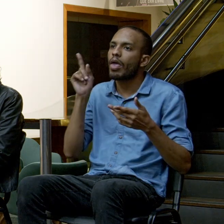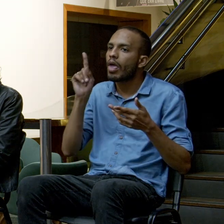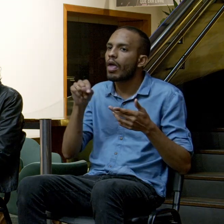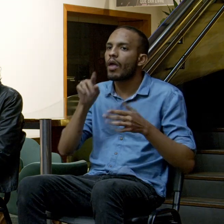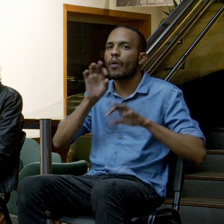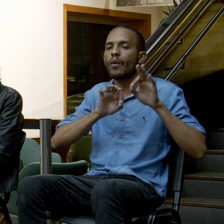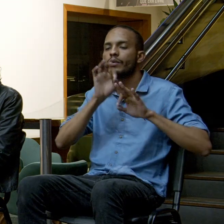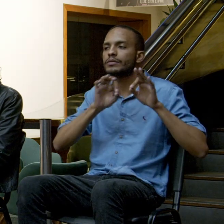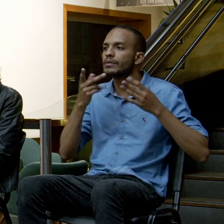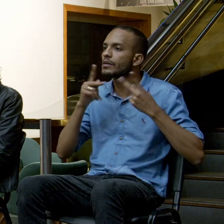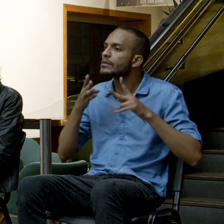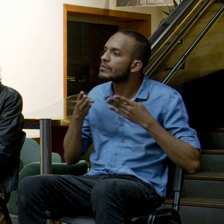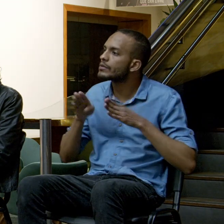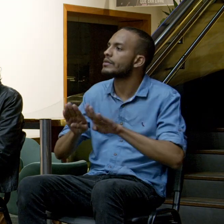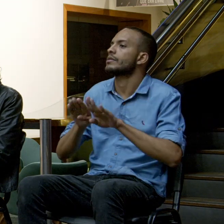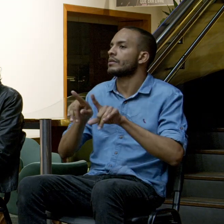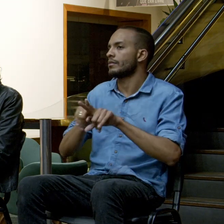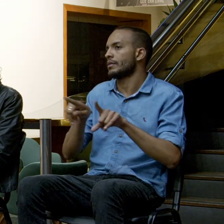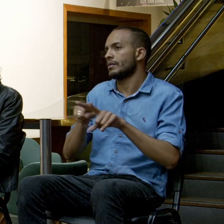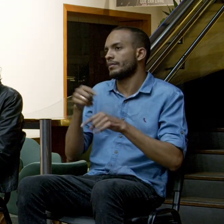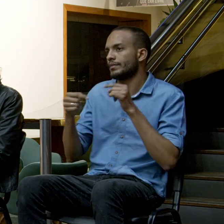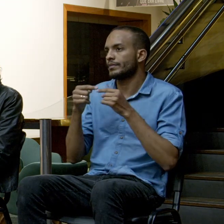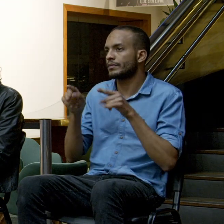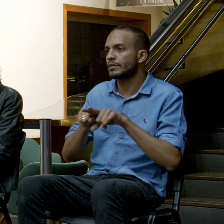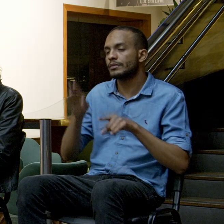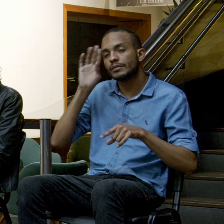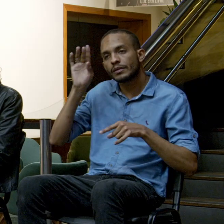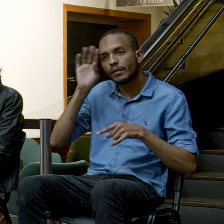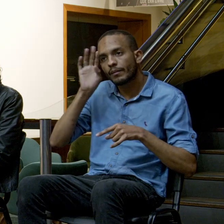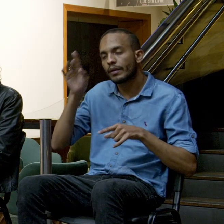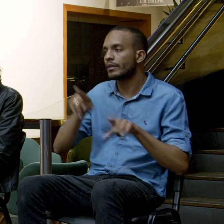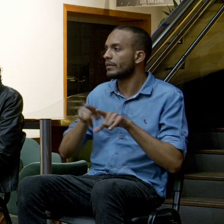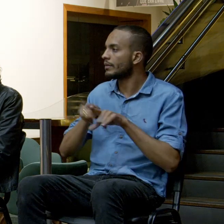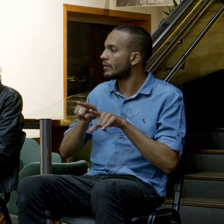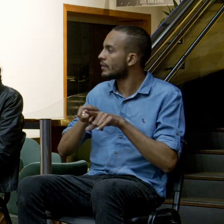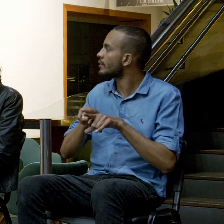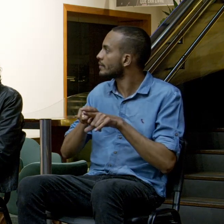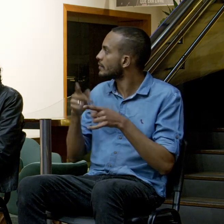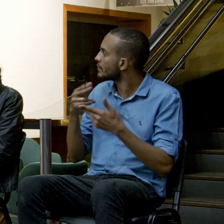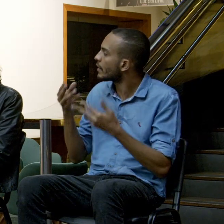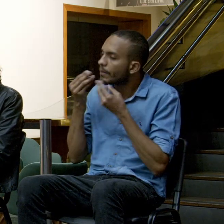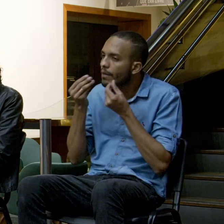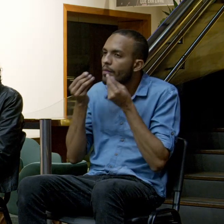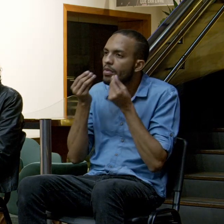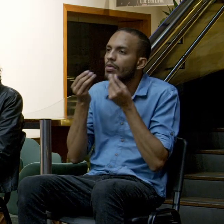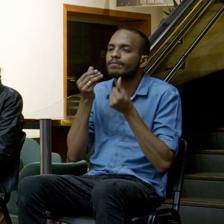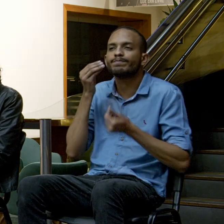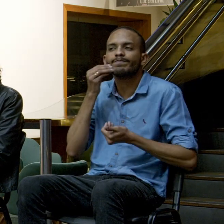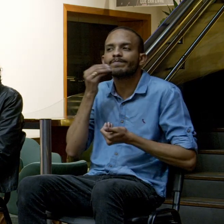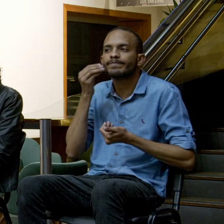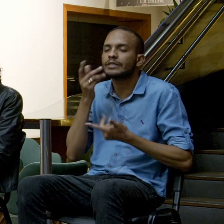a montagem da exposição tem tudo a ver com a própria obra, né? Esse pensamento circular da Maiolino e de experimentação de